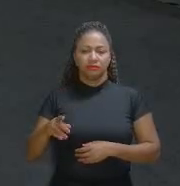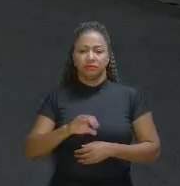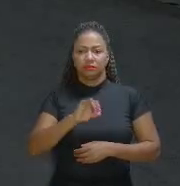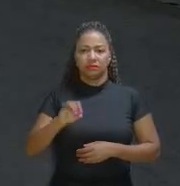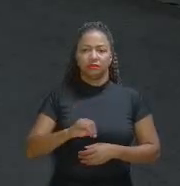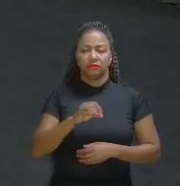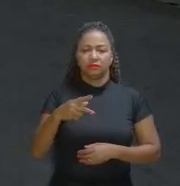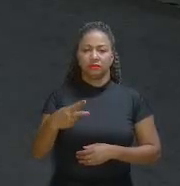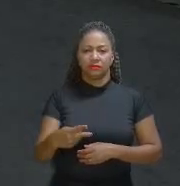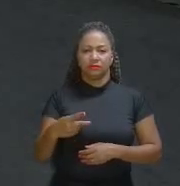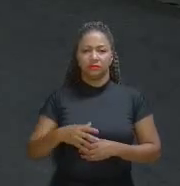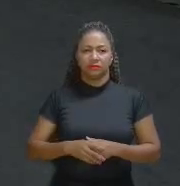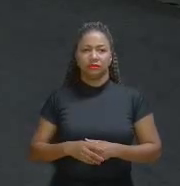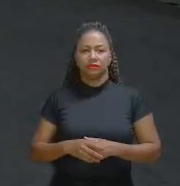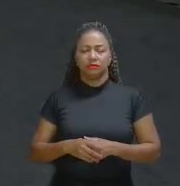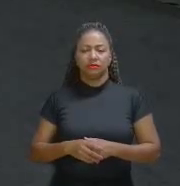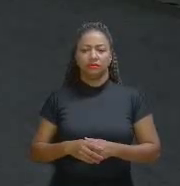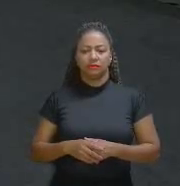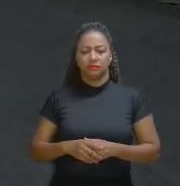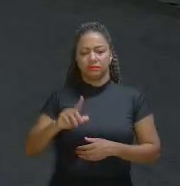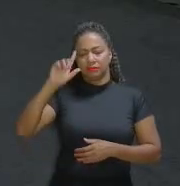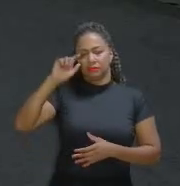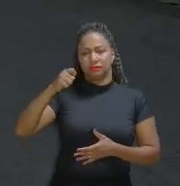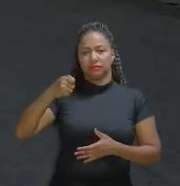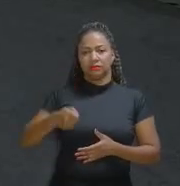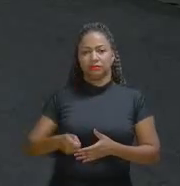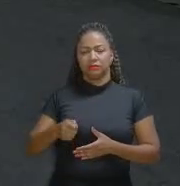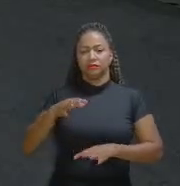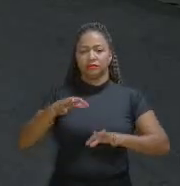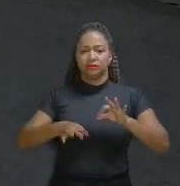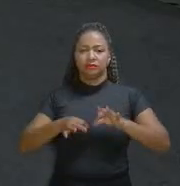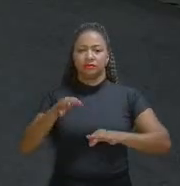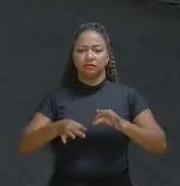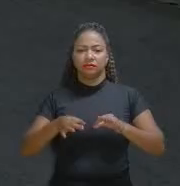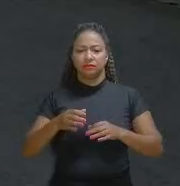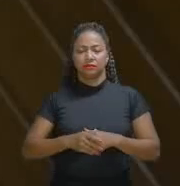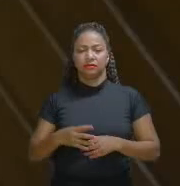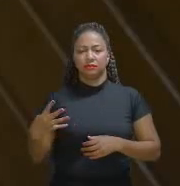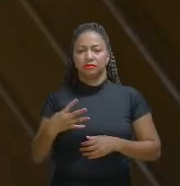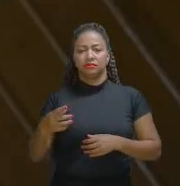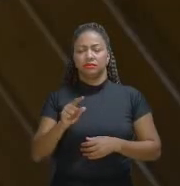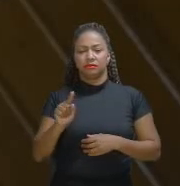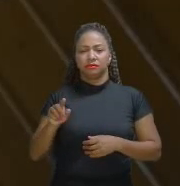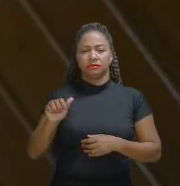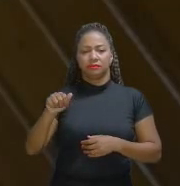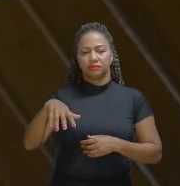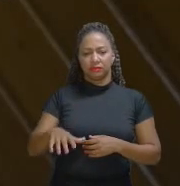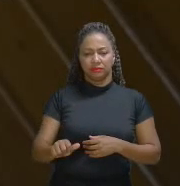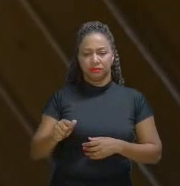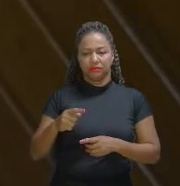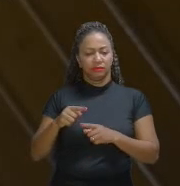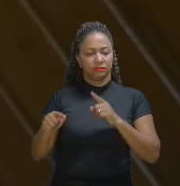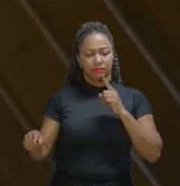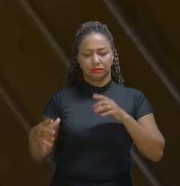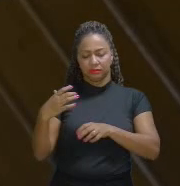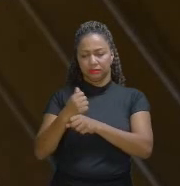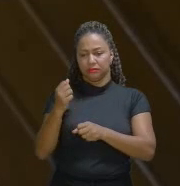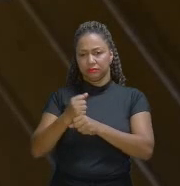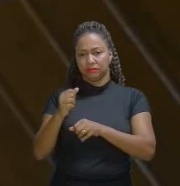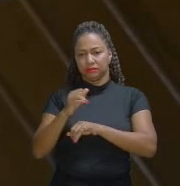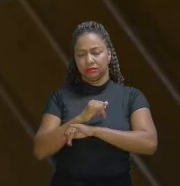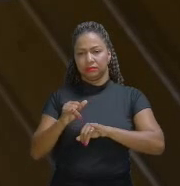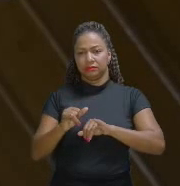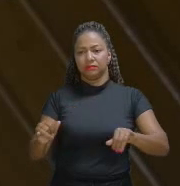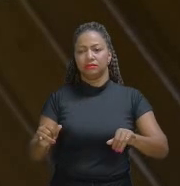Imagem ampla do plenário. contra a sentença que foi proferida pelo juízo da 4ª Zona Eleitoral, a qual desaprovou as contas de sua